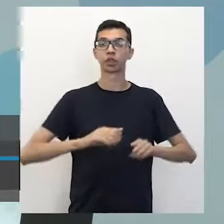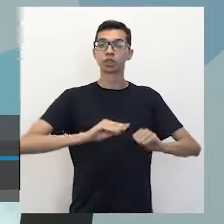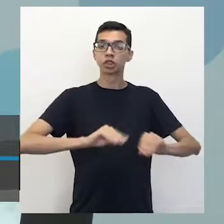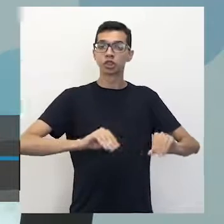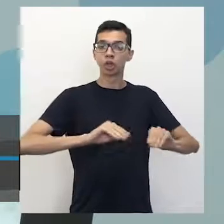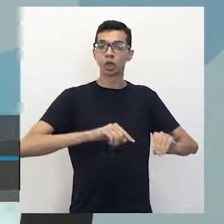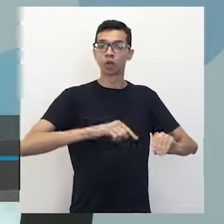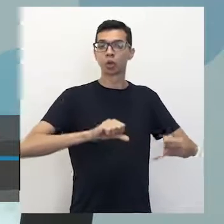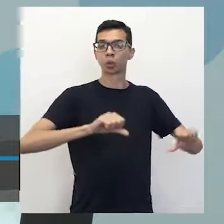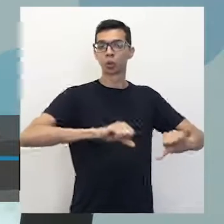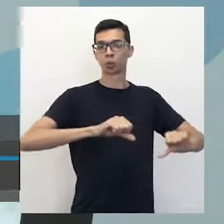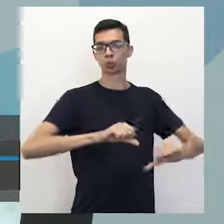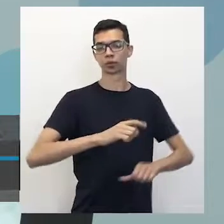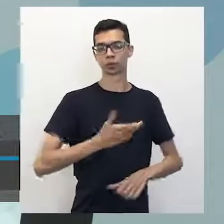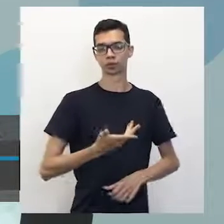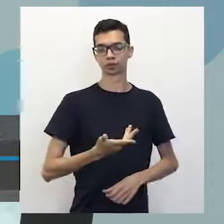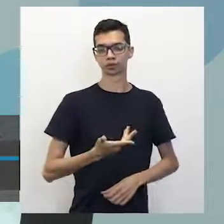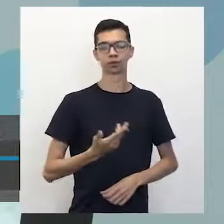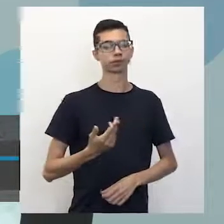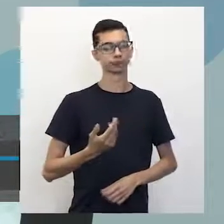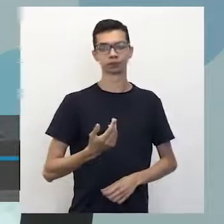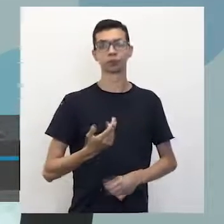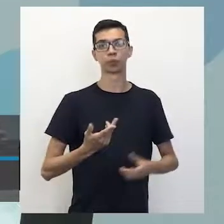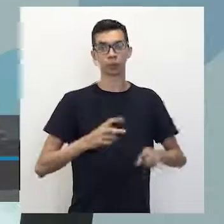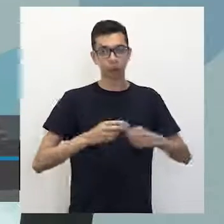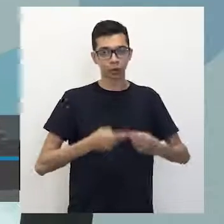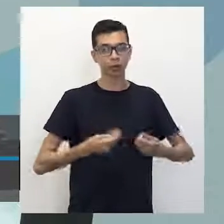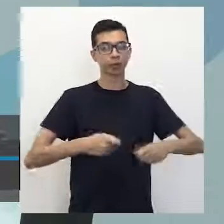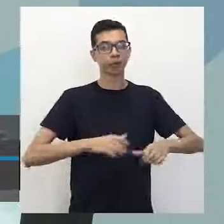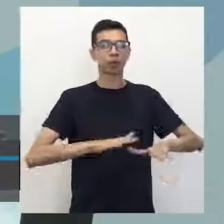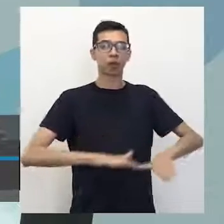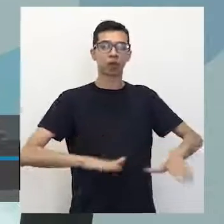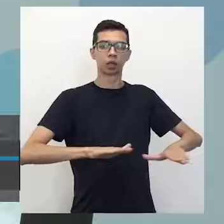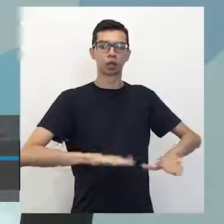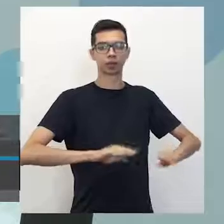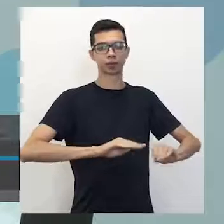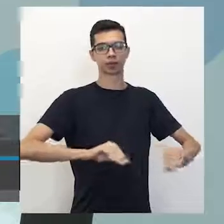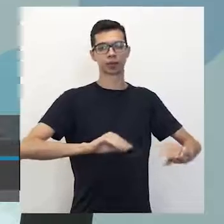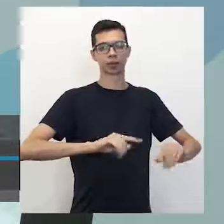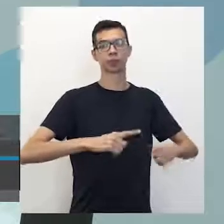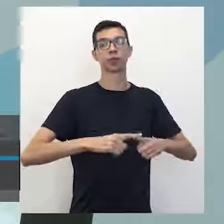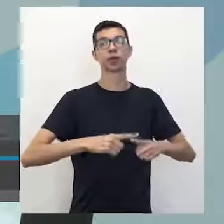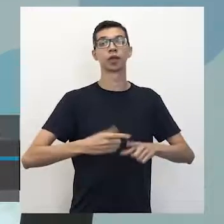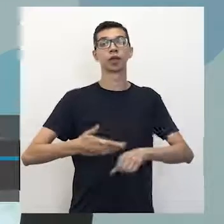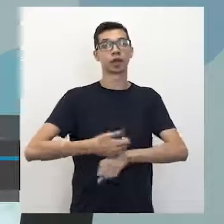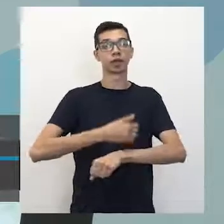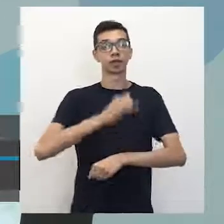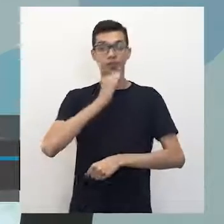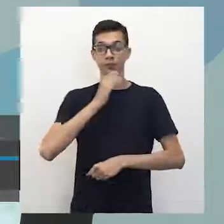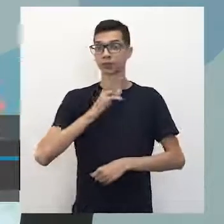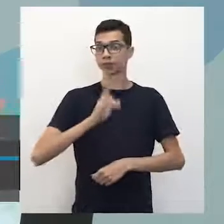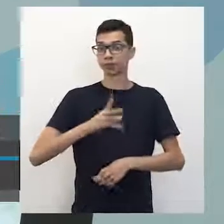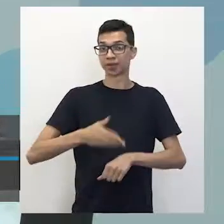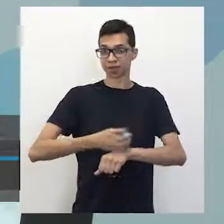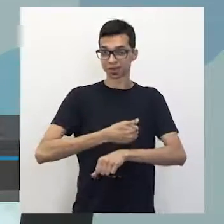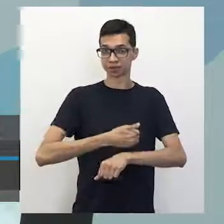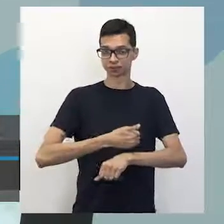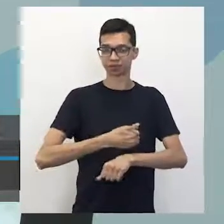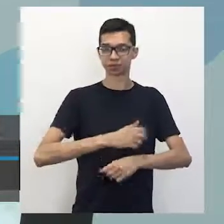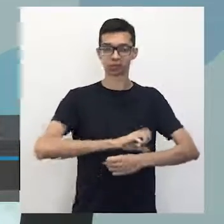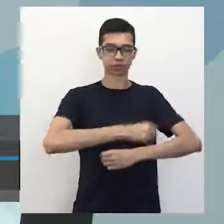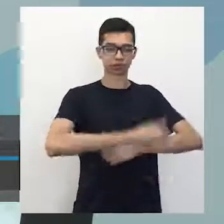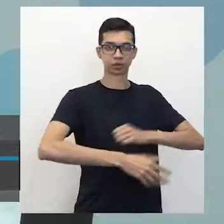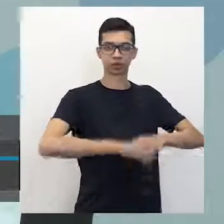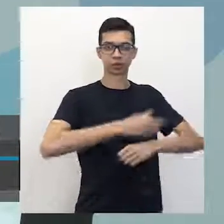Porque antes da adoção do sistema trienal, as plantações elas vinham uma temporada em cima da outra. Então plantou o